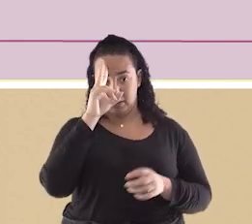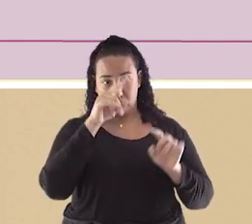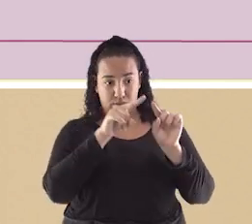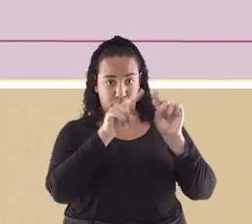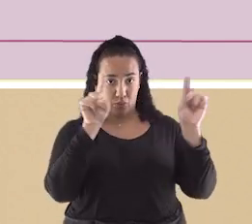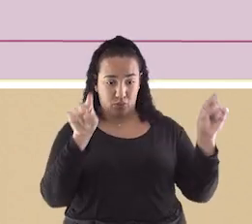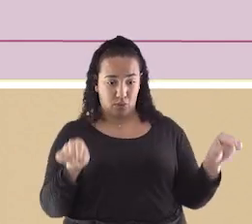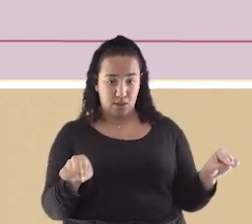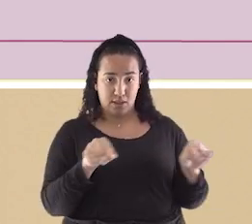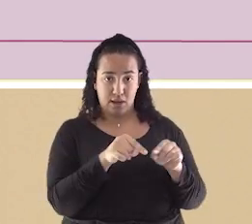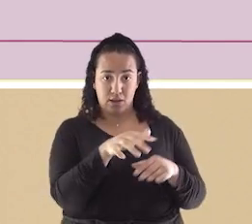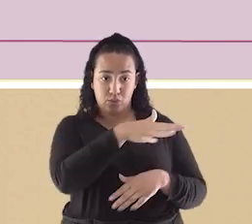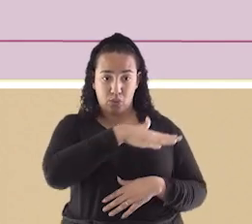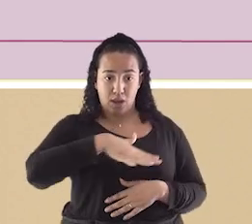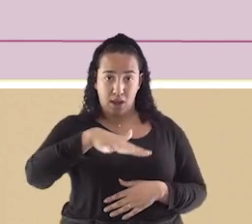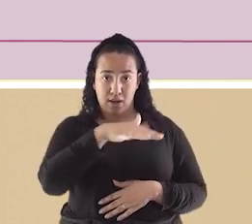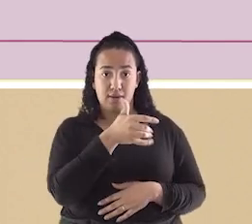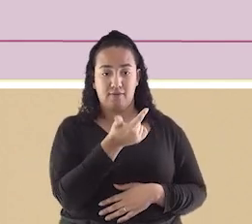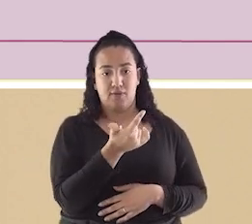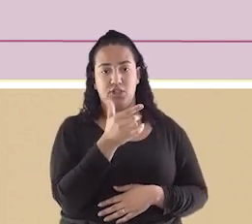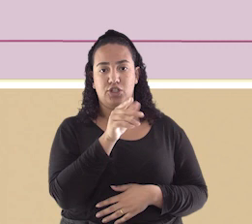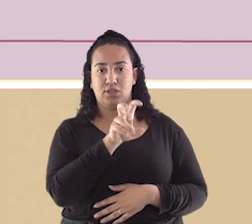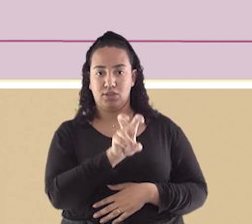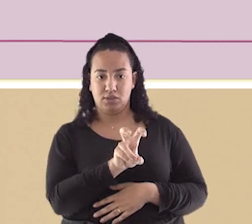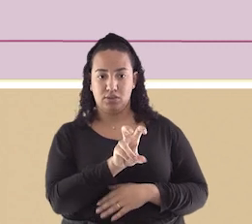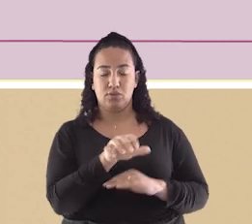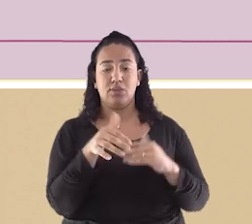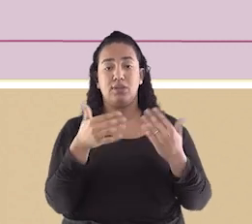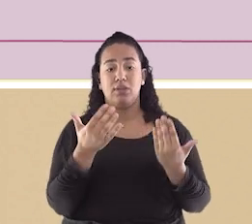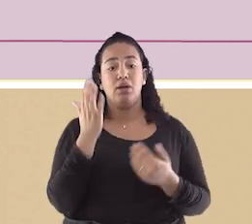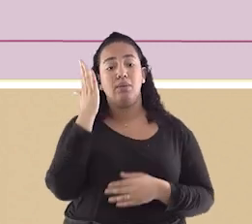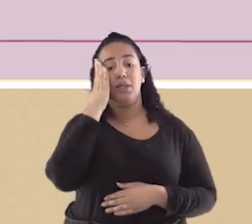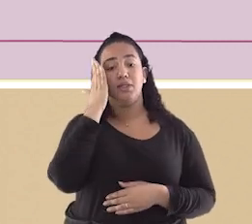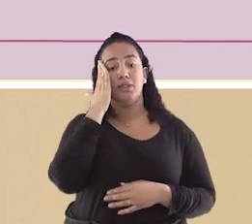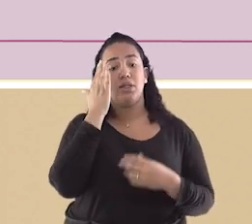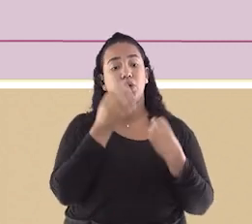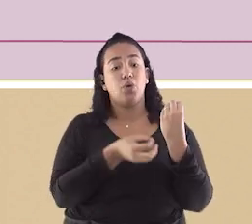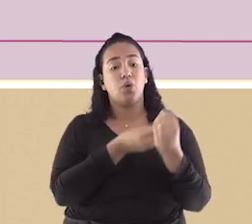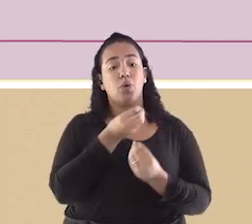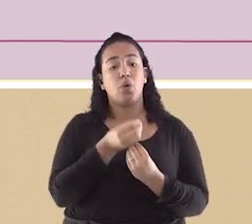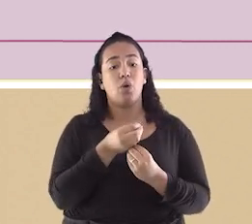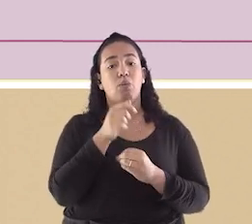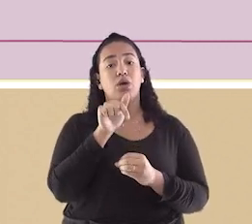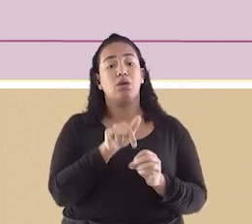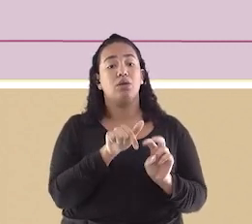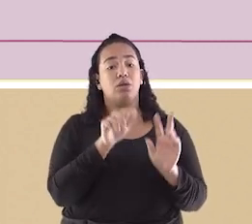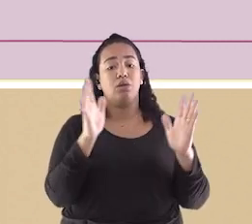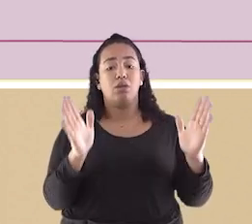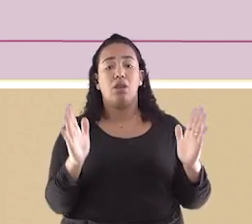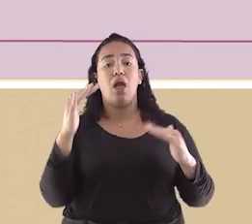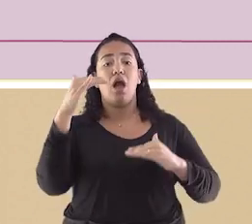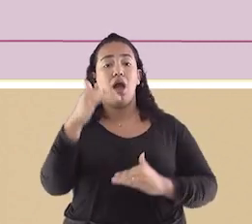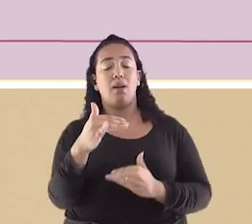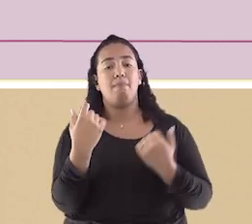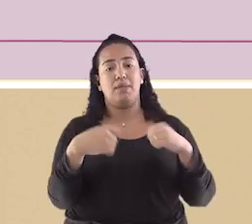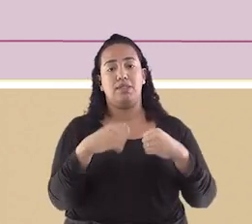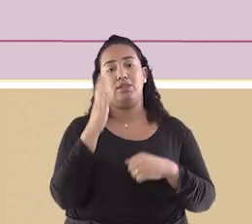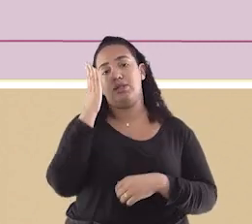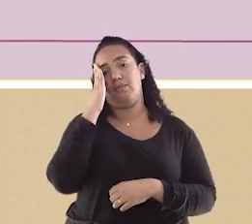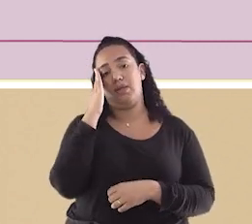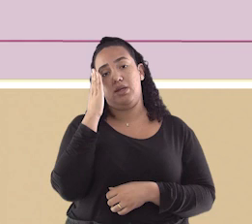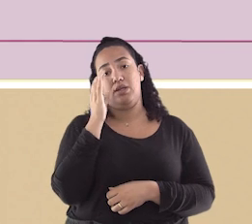é 25 centímetros quadrados, para saber a medida do lado do quadrado, devemos encontrar um número